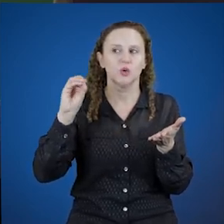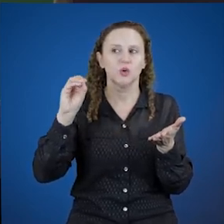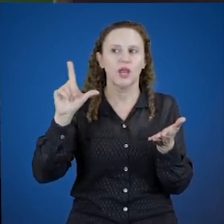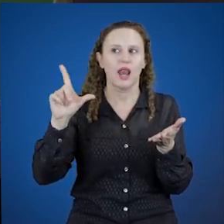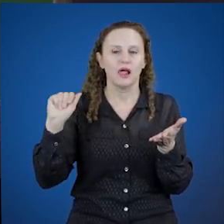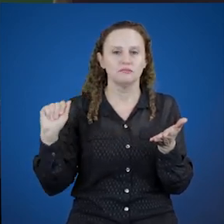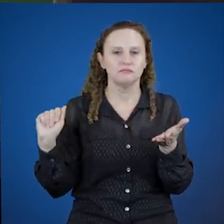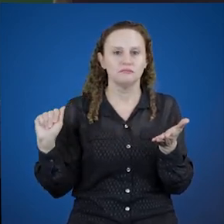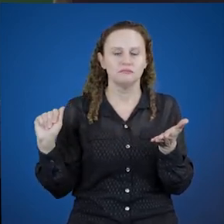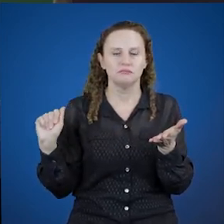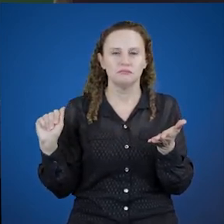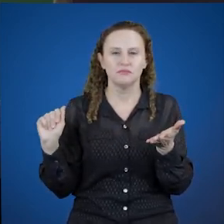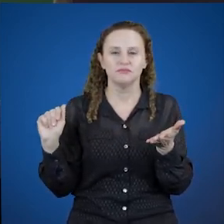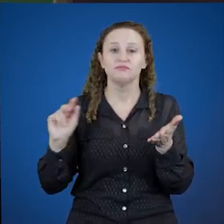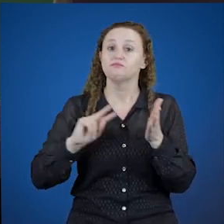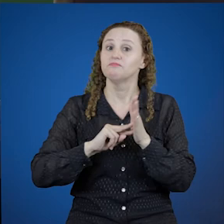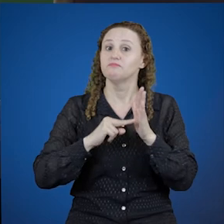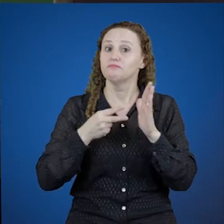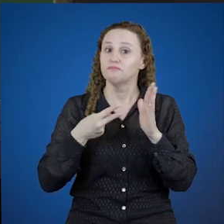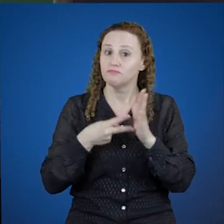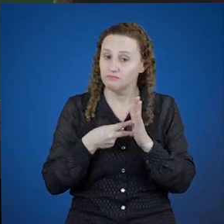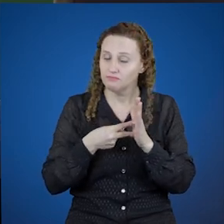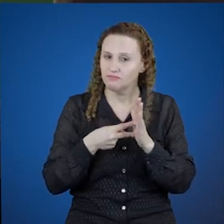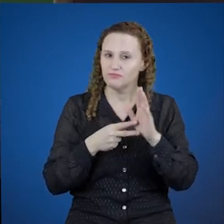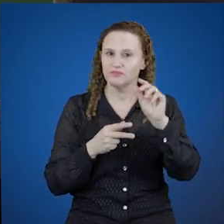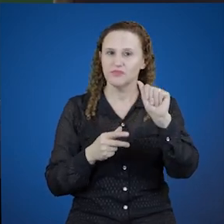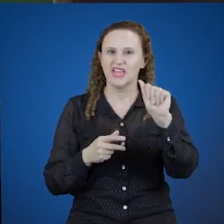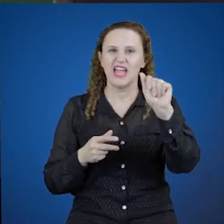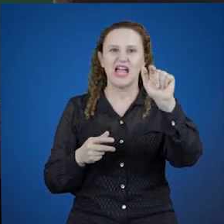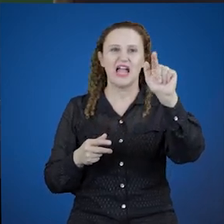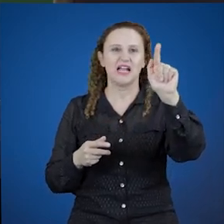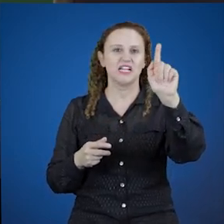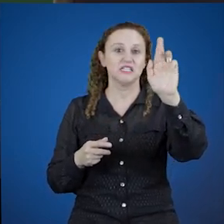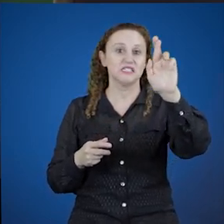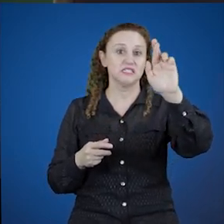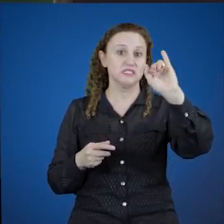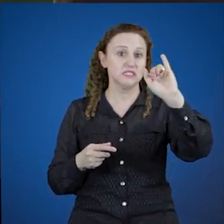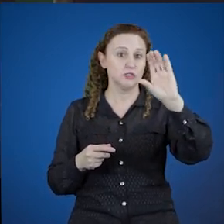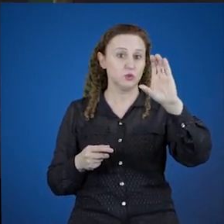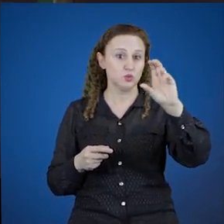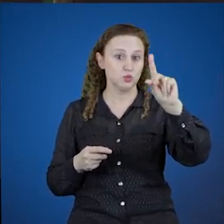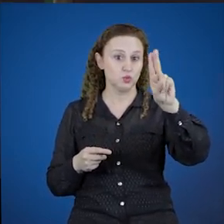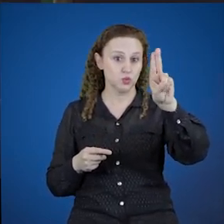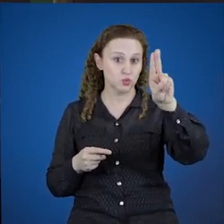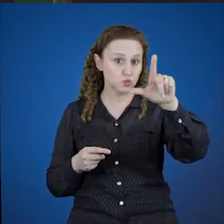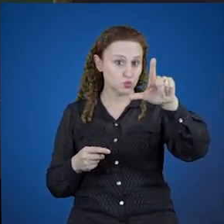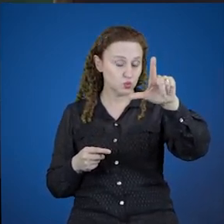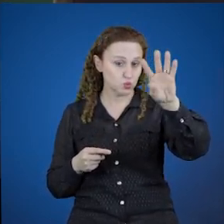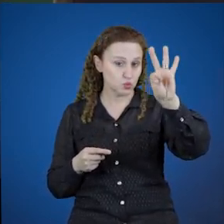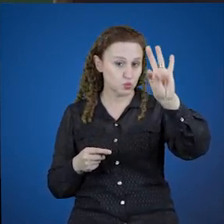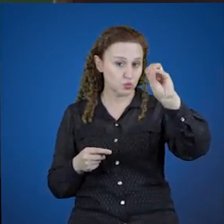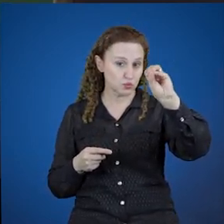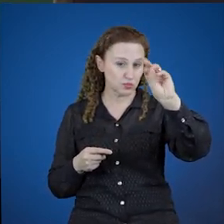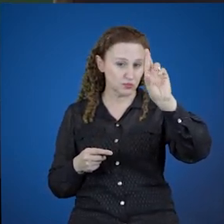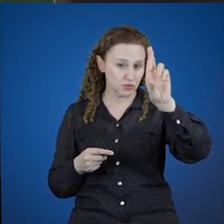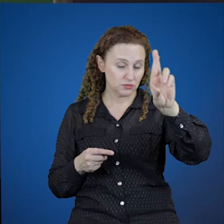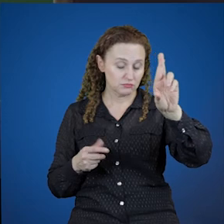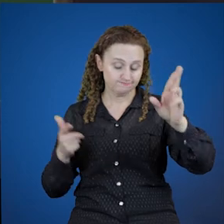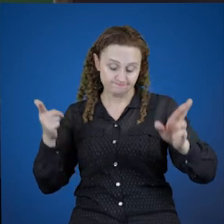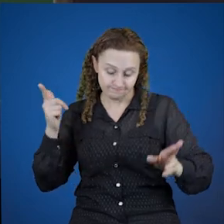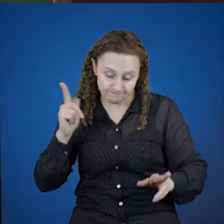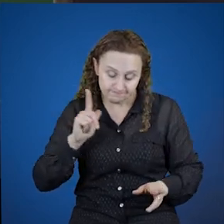agrícola que significa agricultor eu